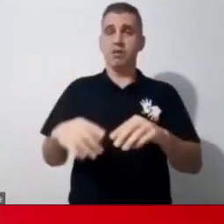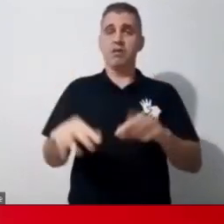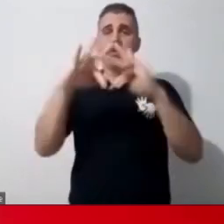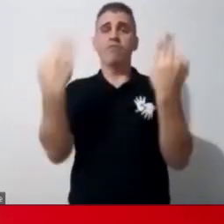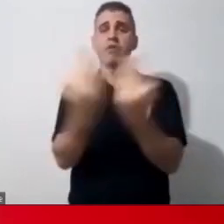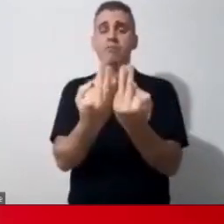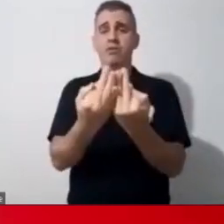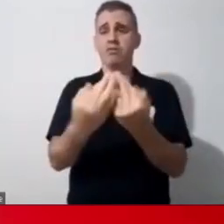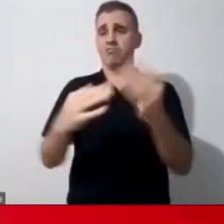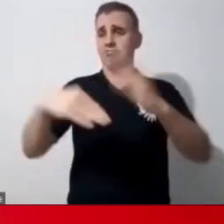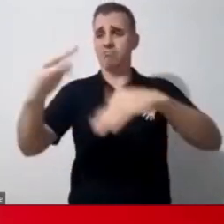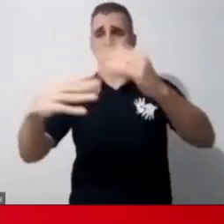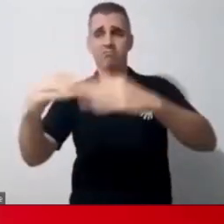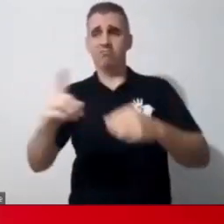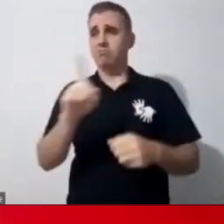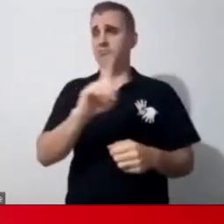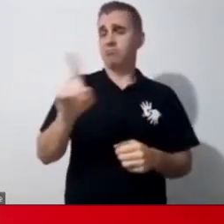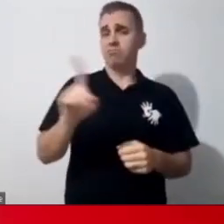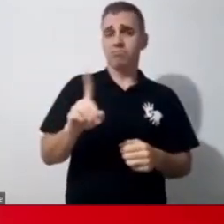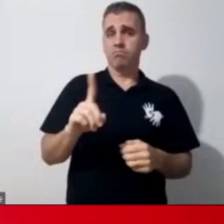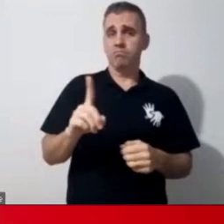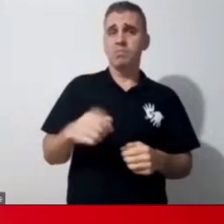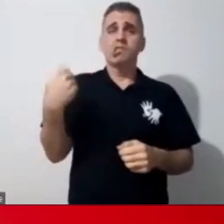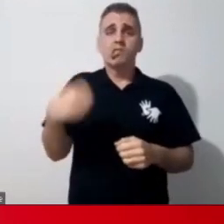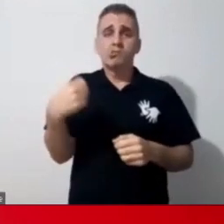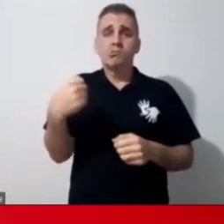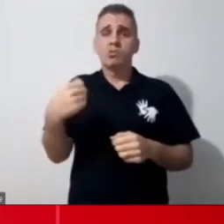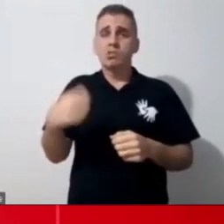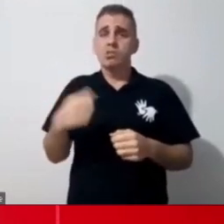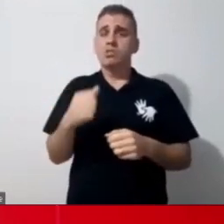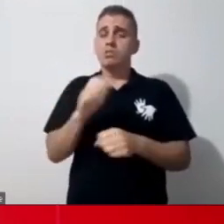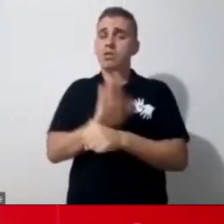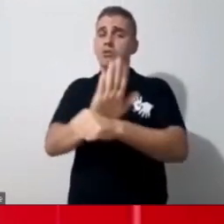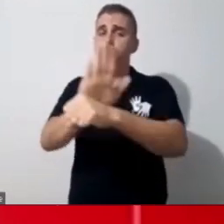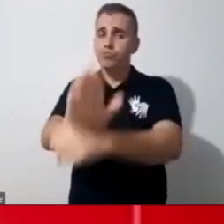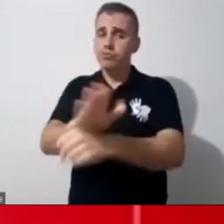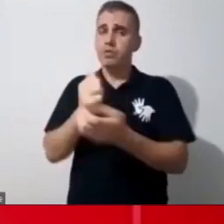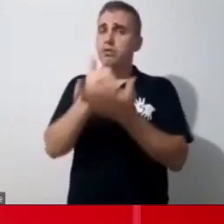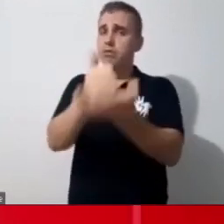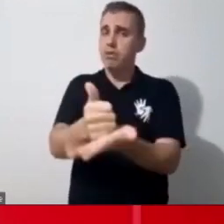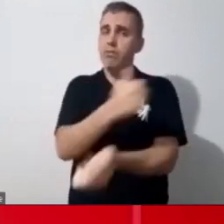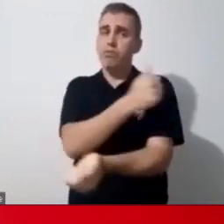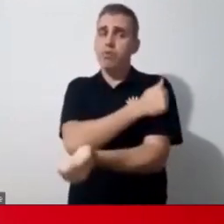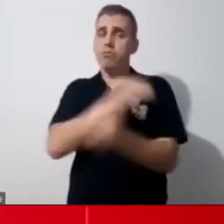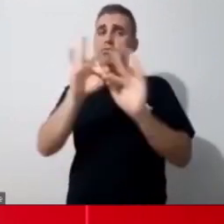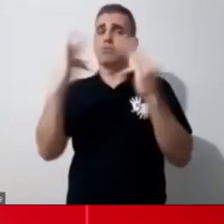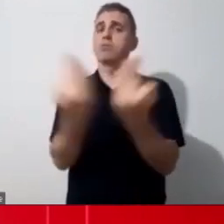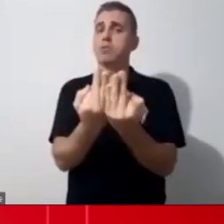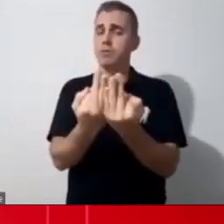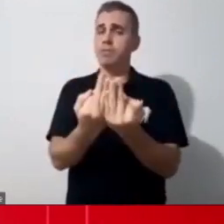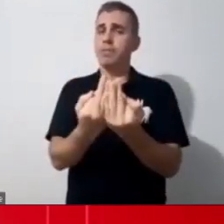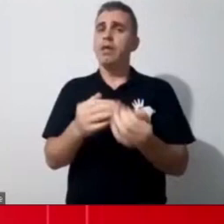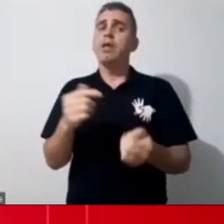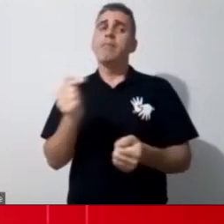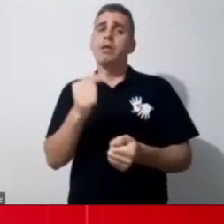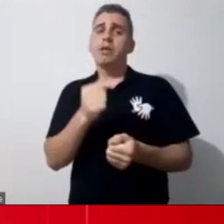importante, significativo e que para aquele aluno tenha um objetivo, eu também preciso dessa